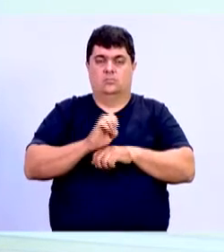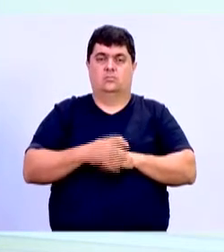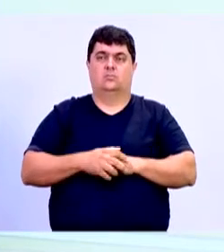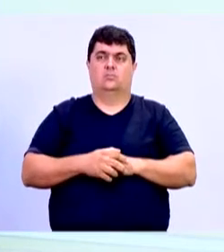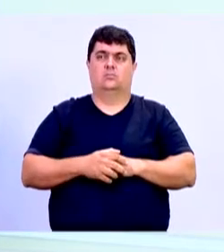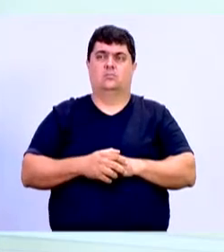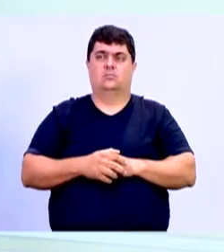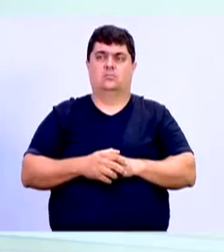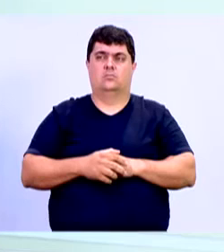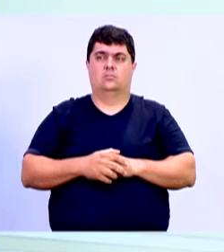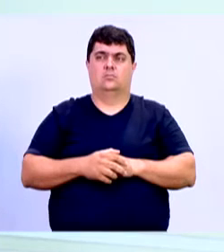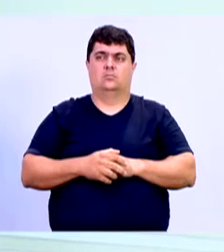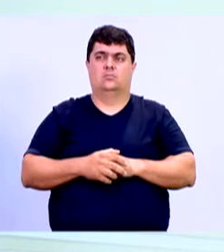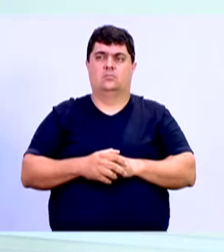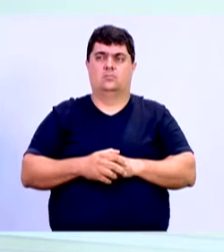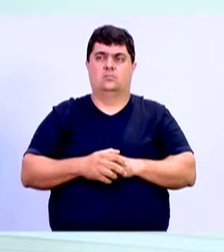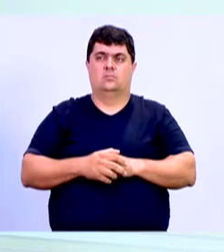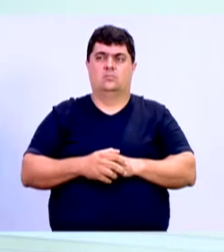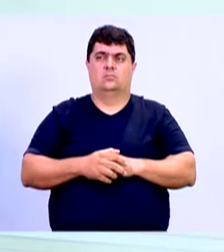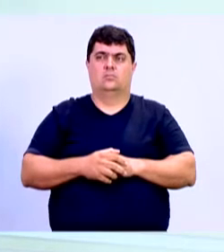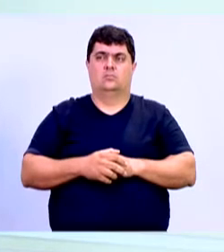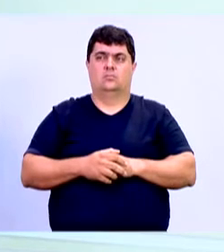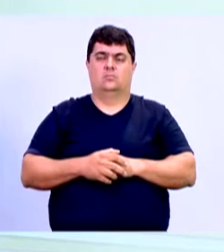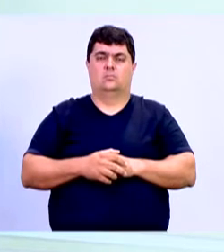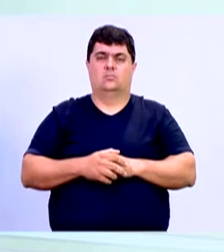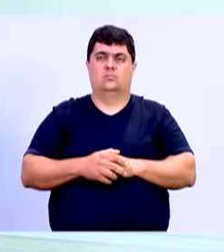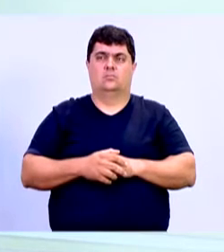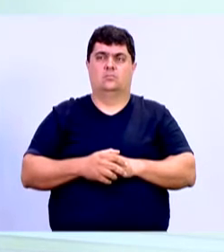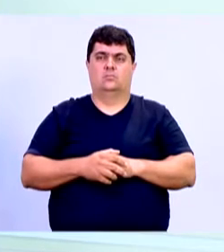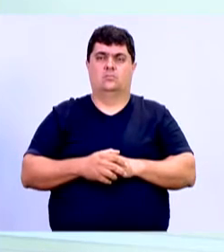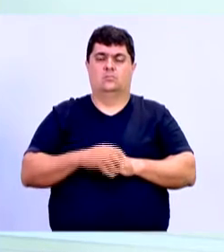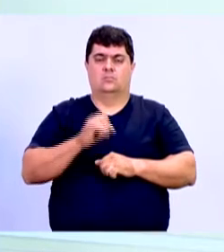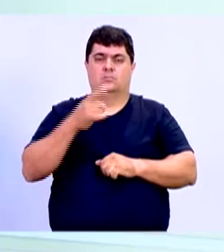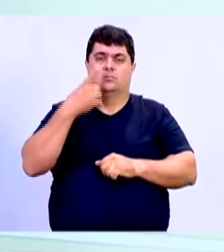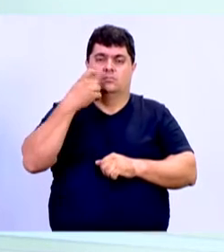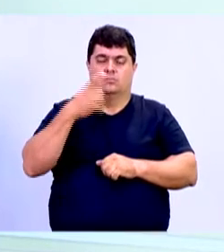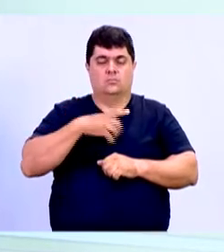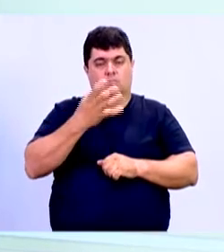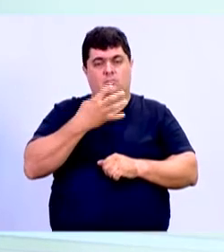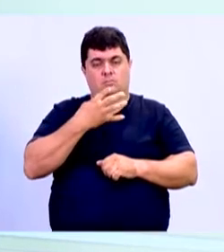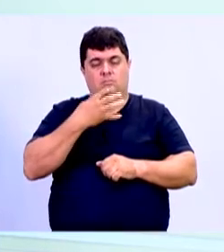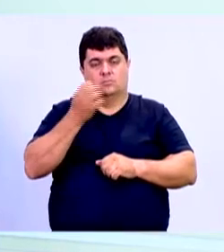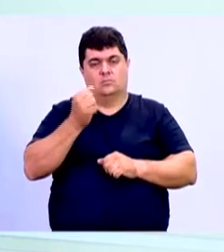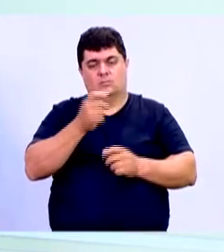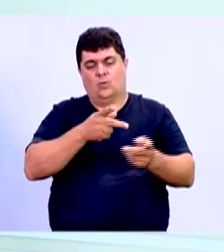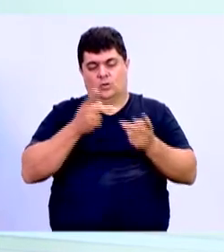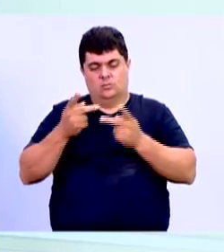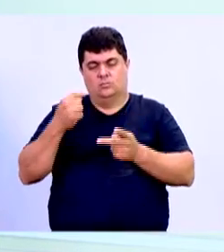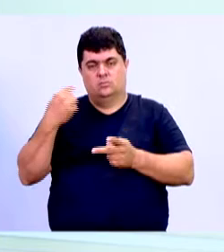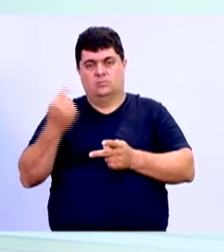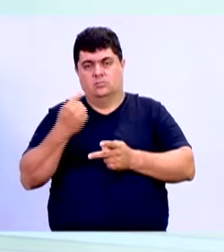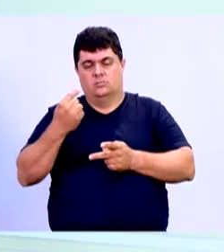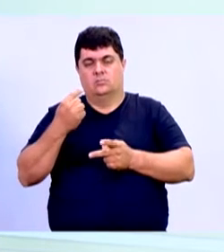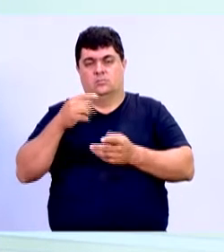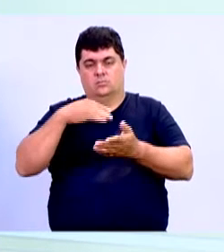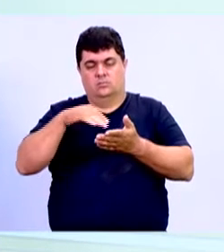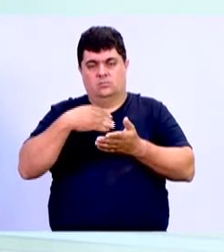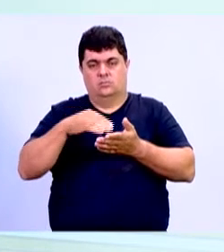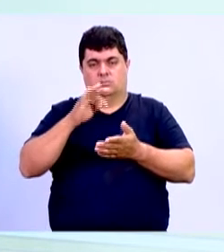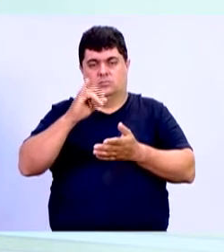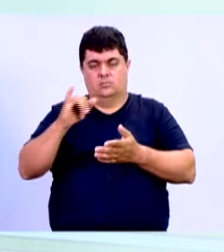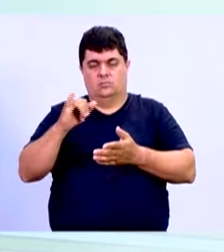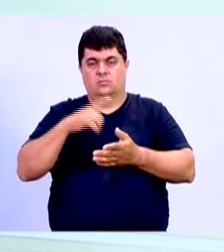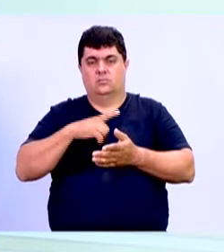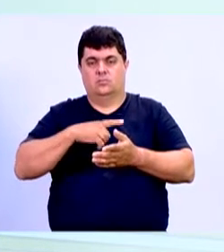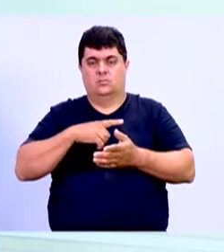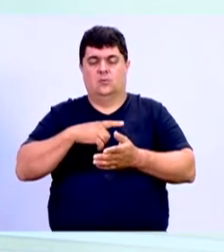estado. Então, vocês, havendo o interesse em conhecer o tribunal, é só nos procurar lá na Secretaria Estratégica de TI,